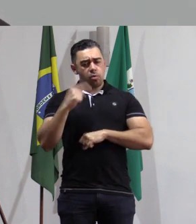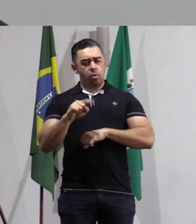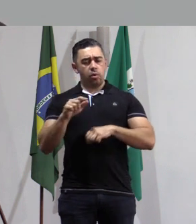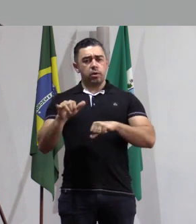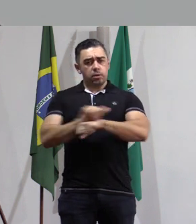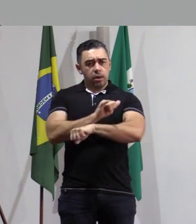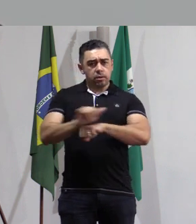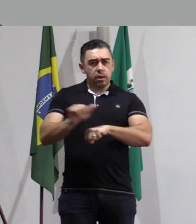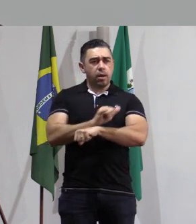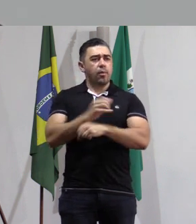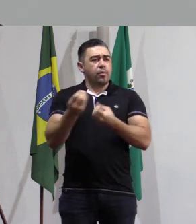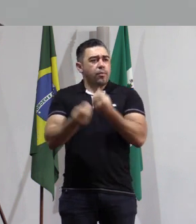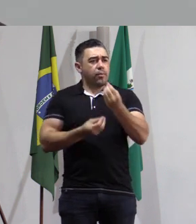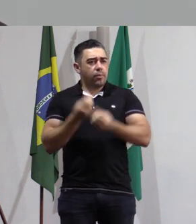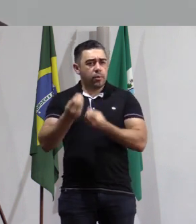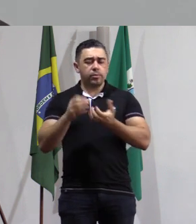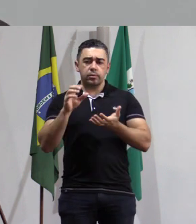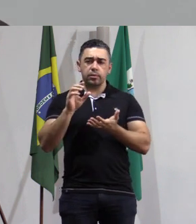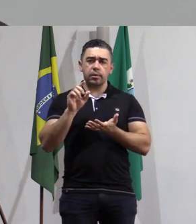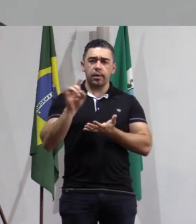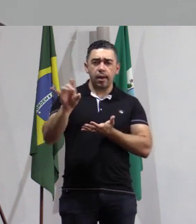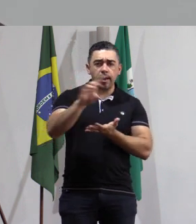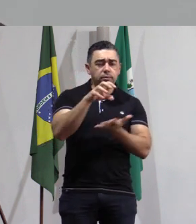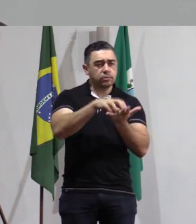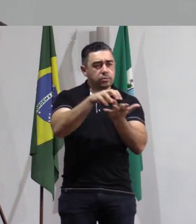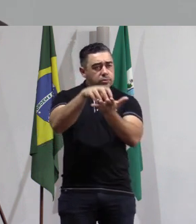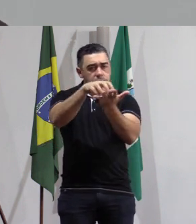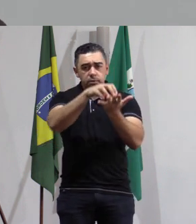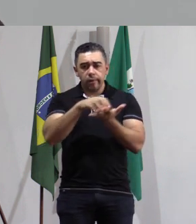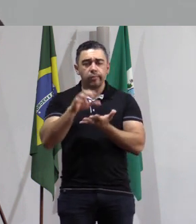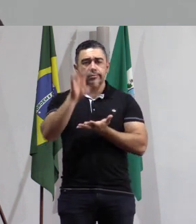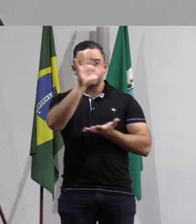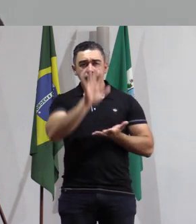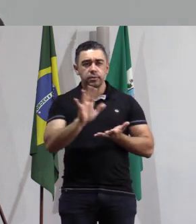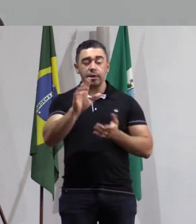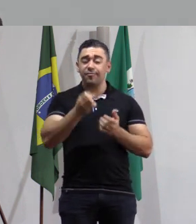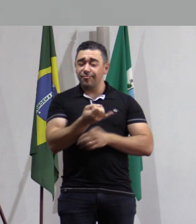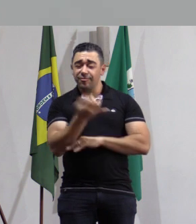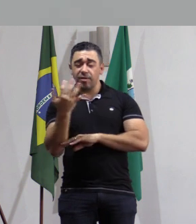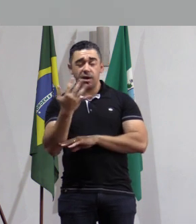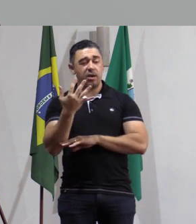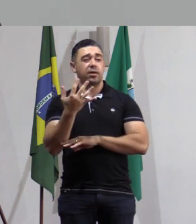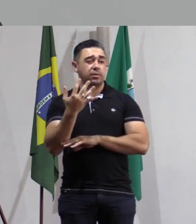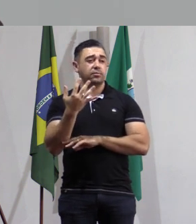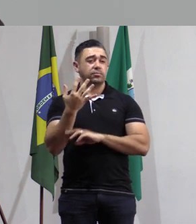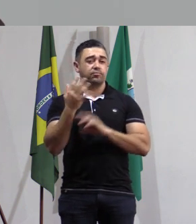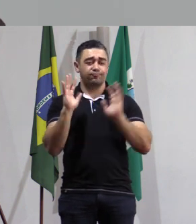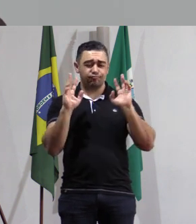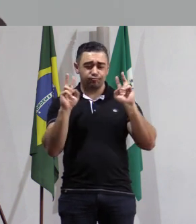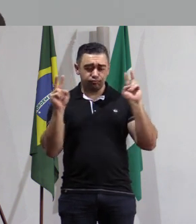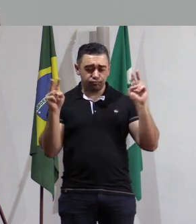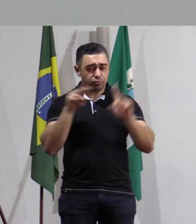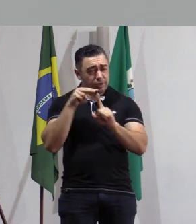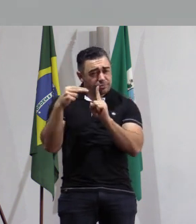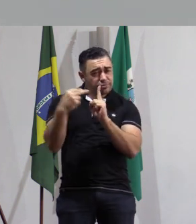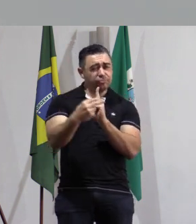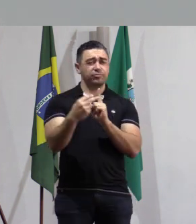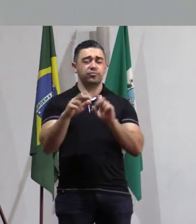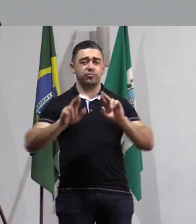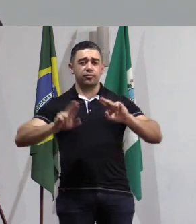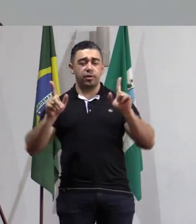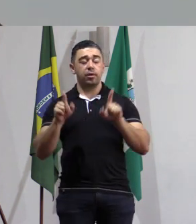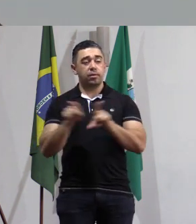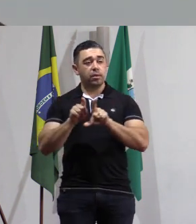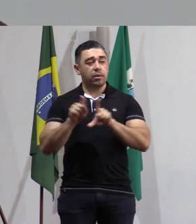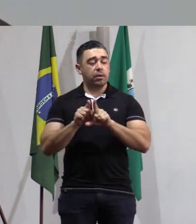sistema de ensino, das instituições federais de ensino superior. São muitos olhares. Nesse sentido é que ele é complexo. Além, como nós